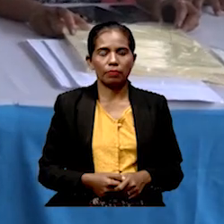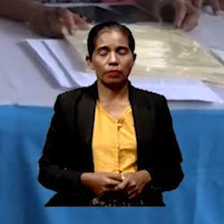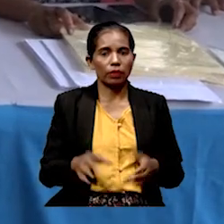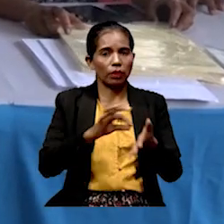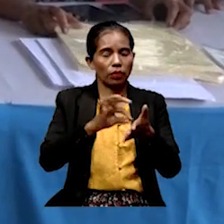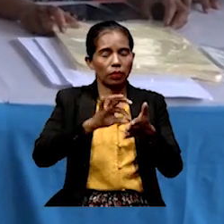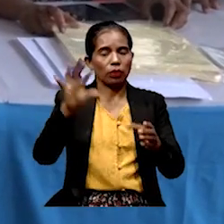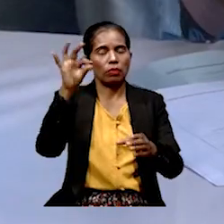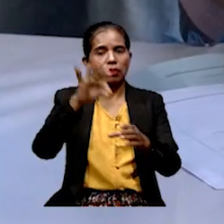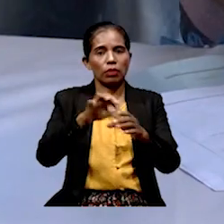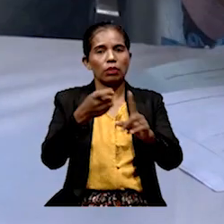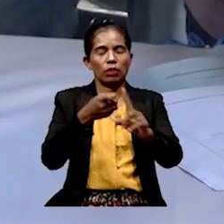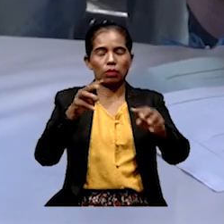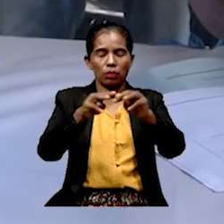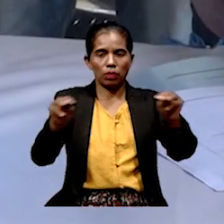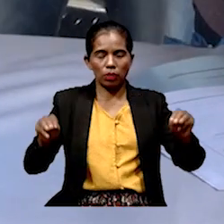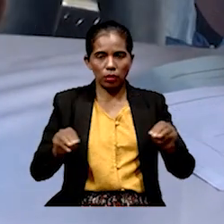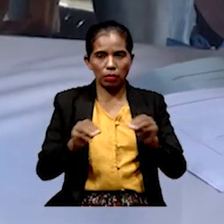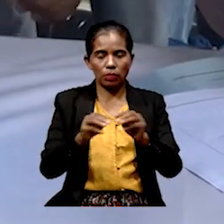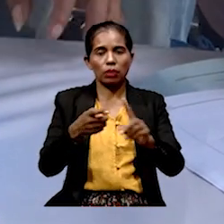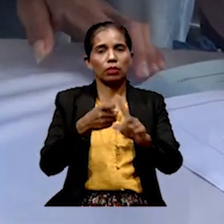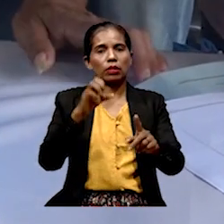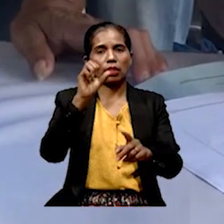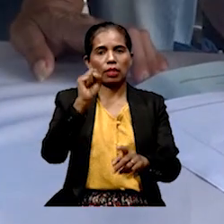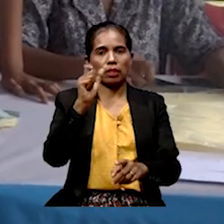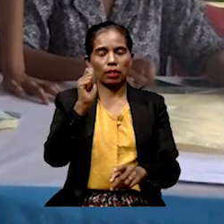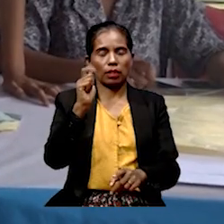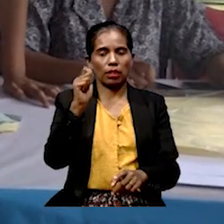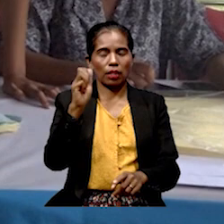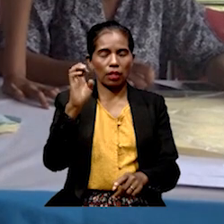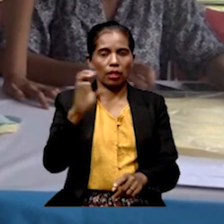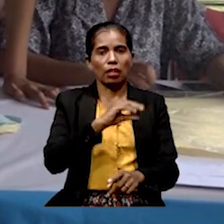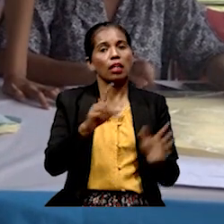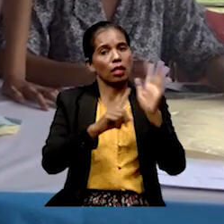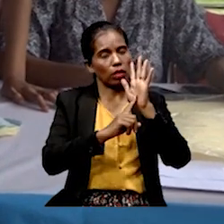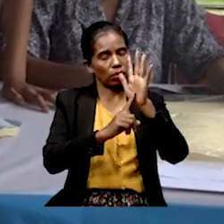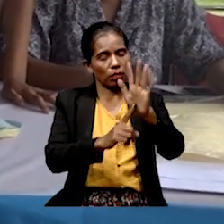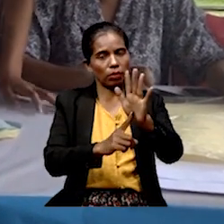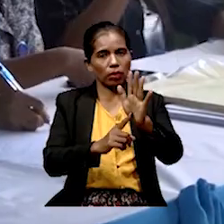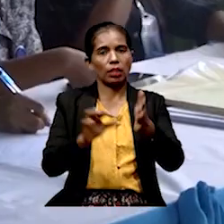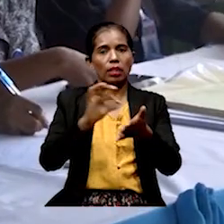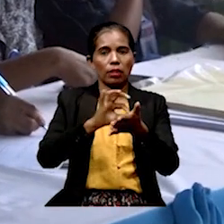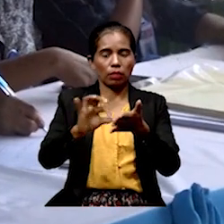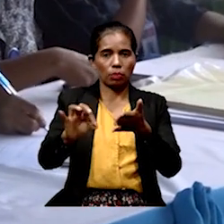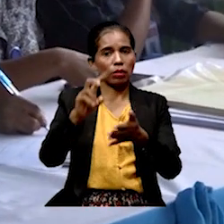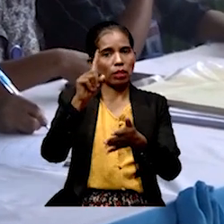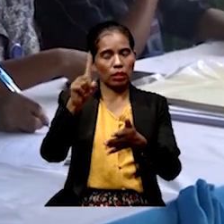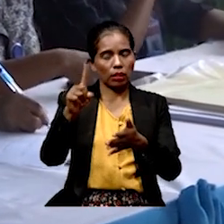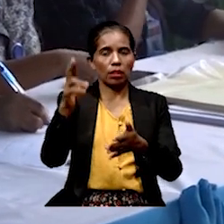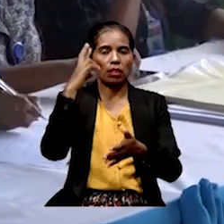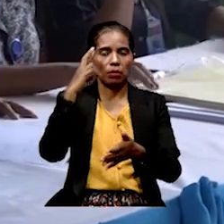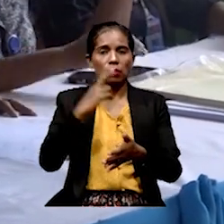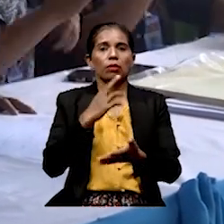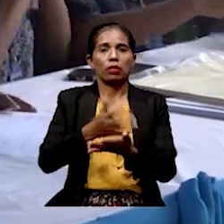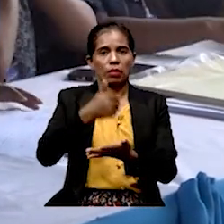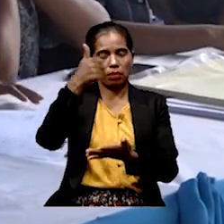voto social apuramento municipal no diáspora que está remata, a tudo provisoriamente, candidato ao número sorteio ida, José Manuel Ramos Horta,